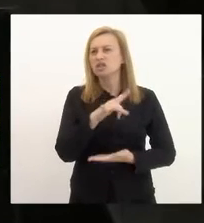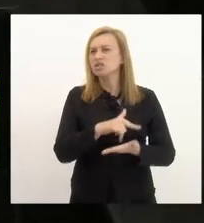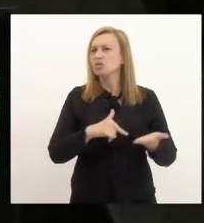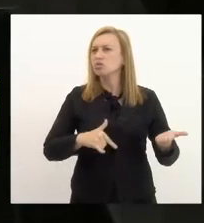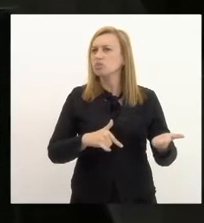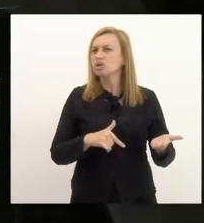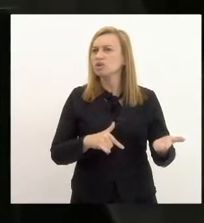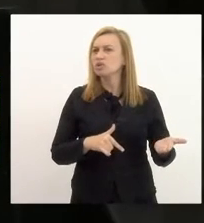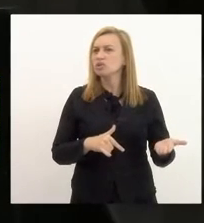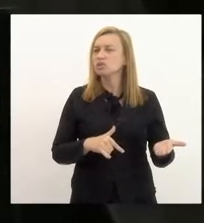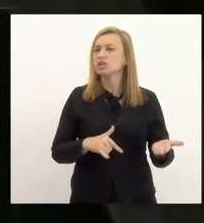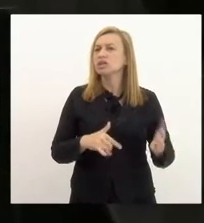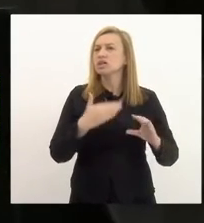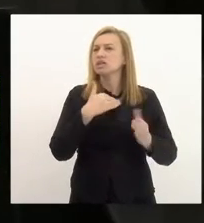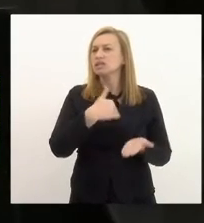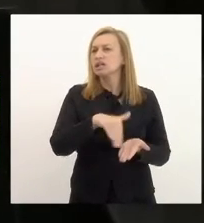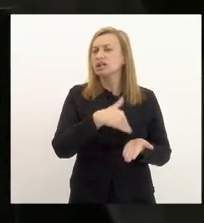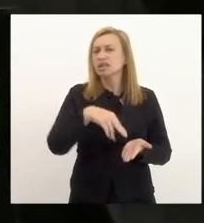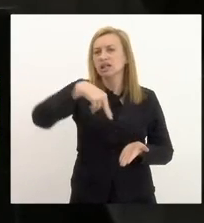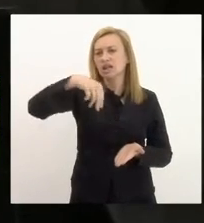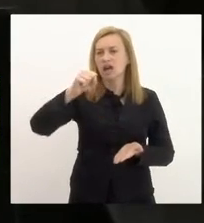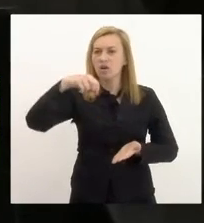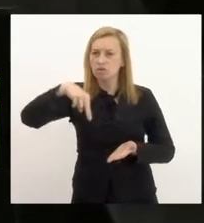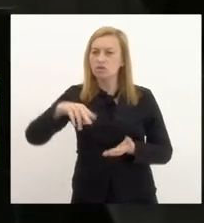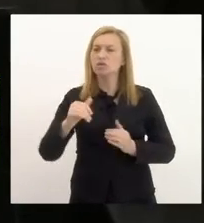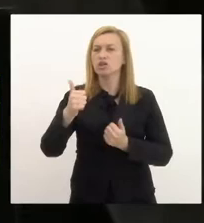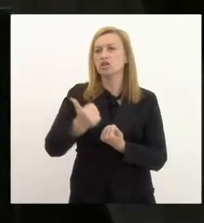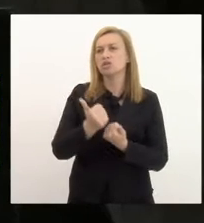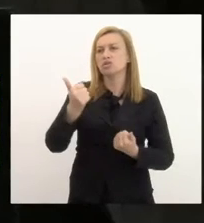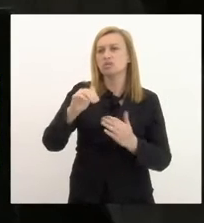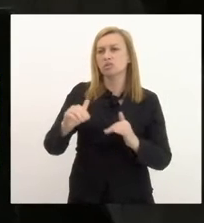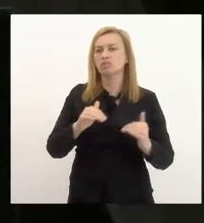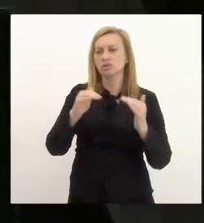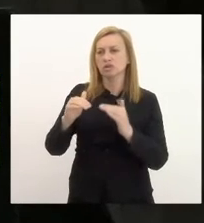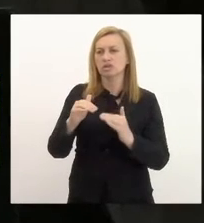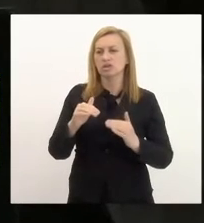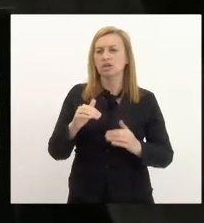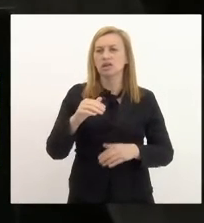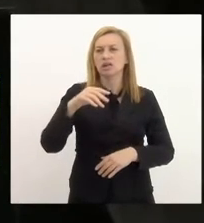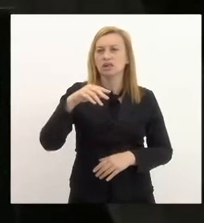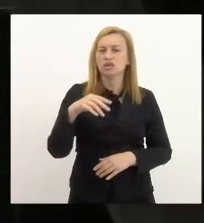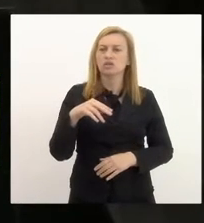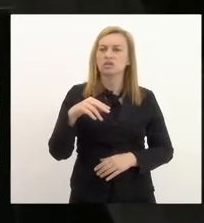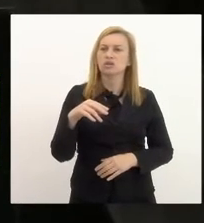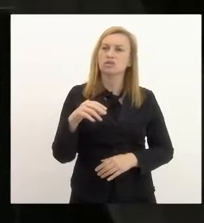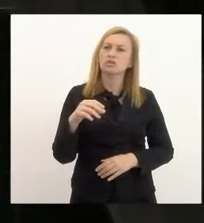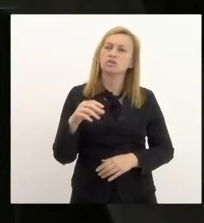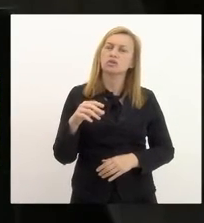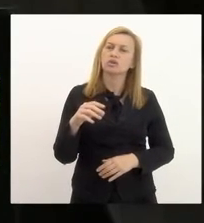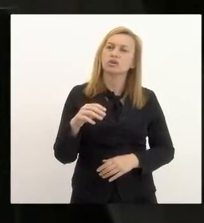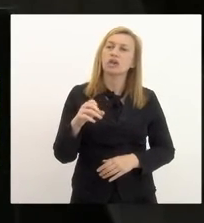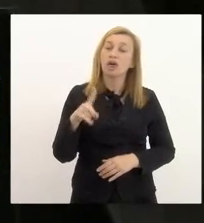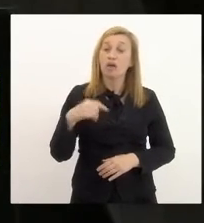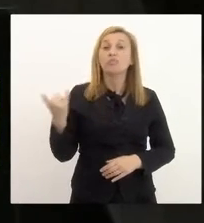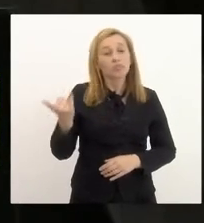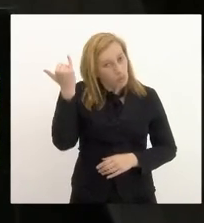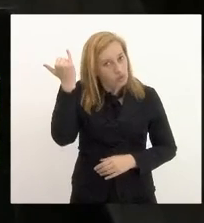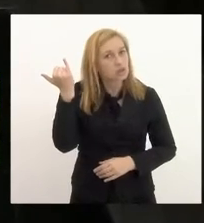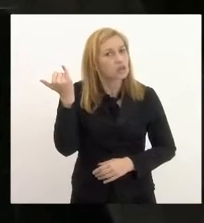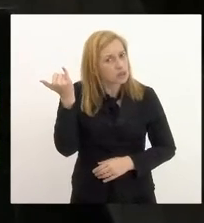documento secretário Nelson Rocha subsecretário Bruno Sobral é esse documento seria muito importante